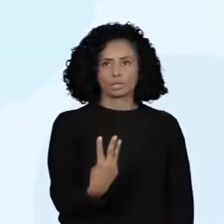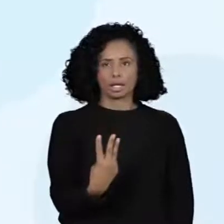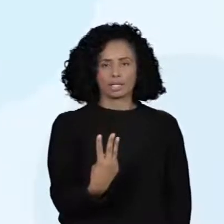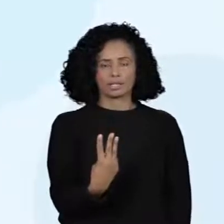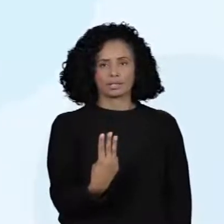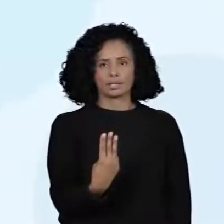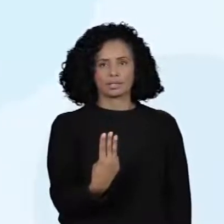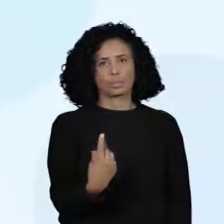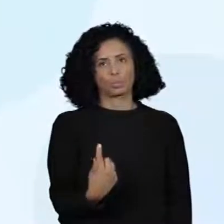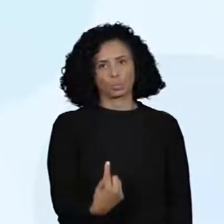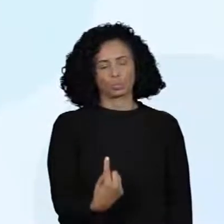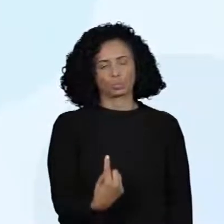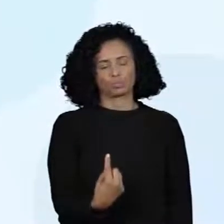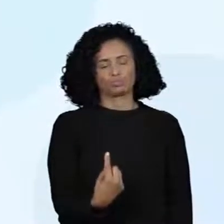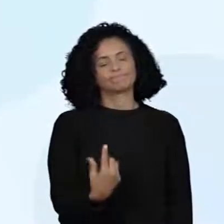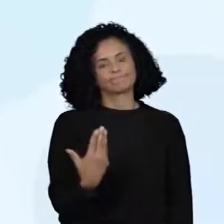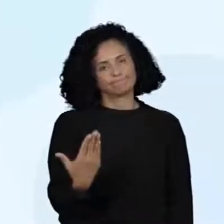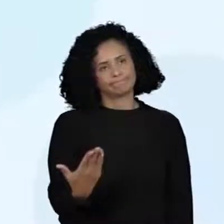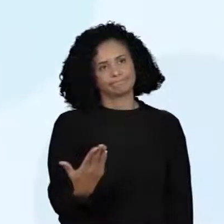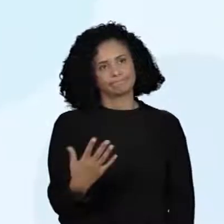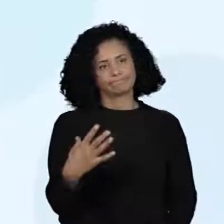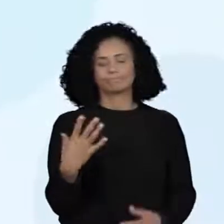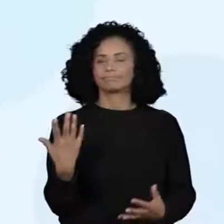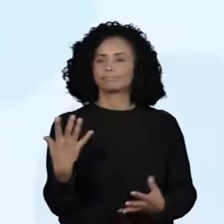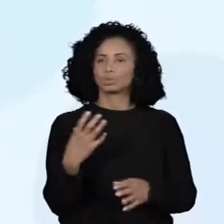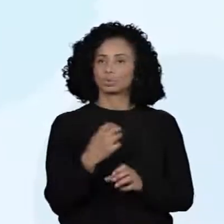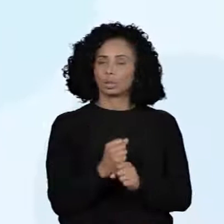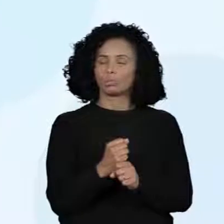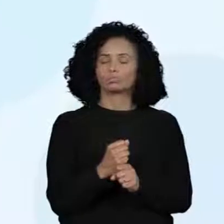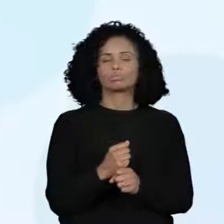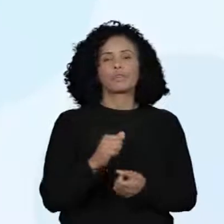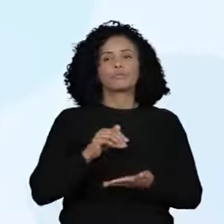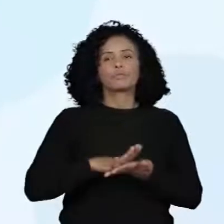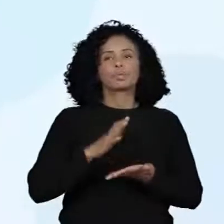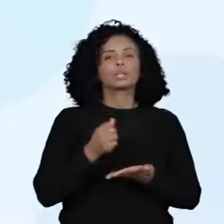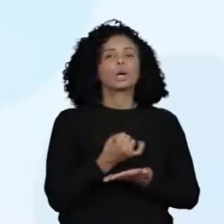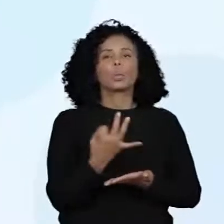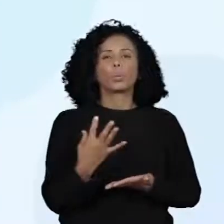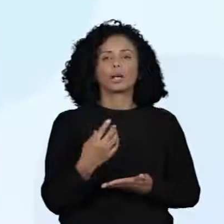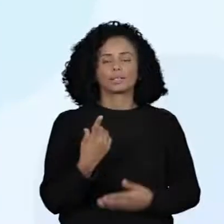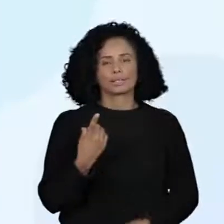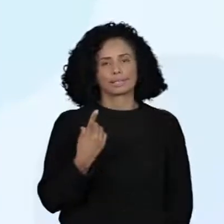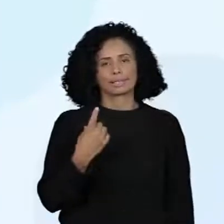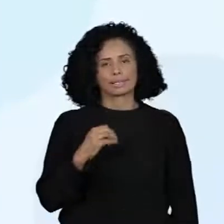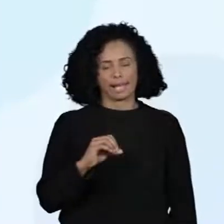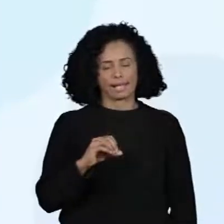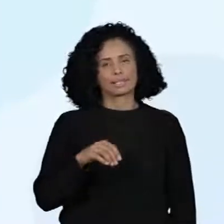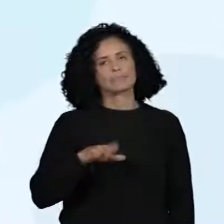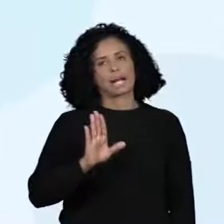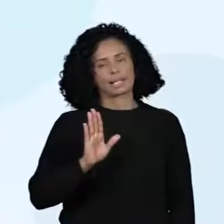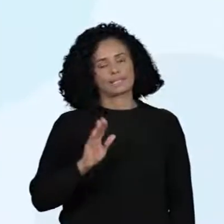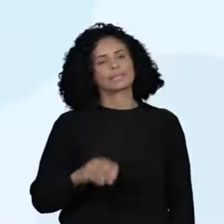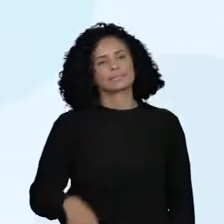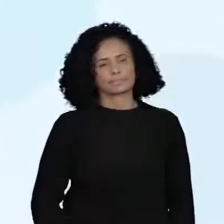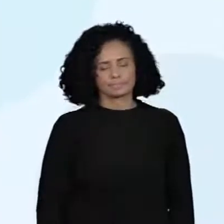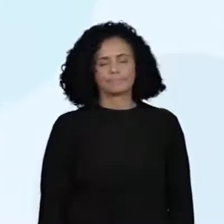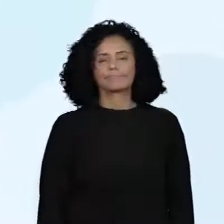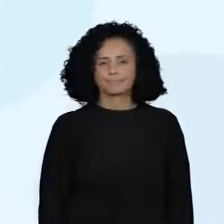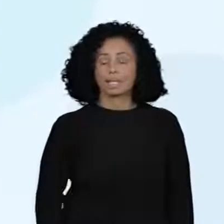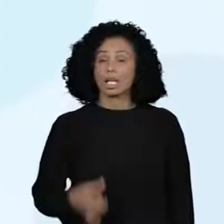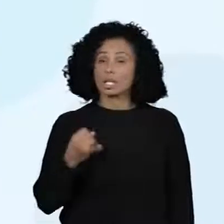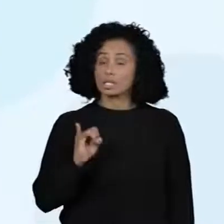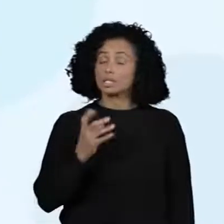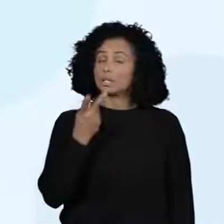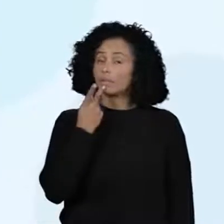que é 10, ou seja, 10 a mais. Figurinhas a mais. E quando você falou de usar a